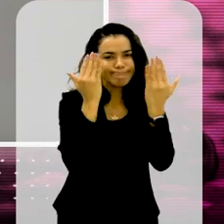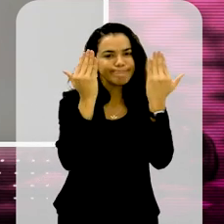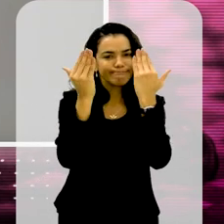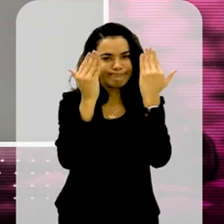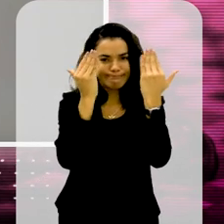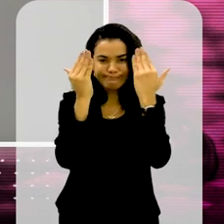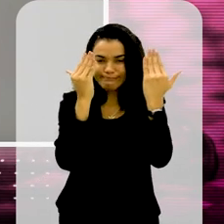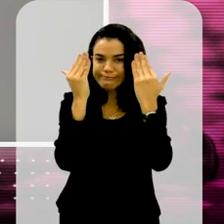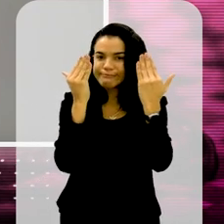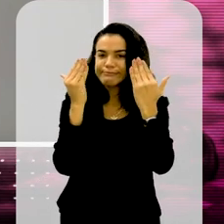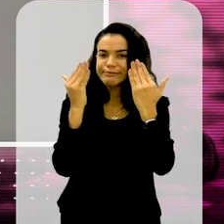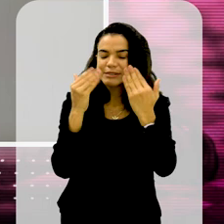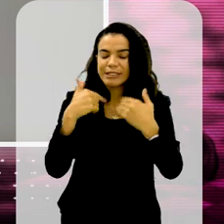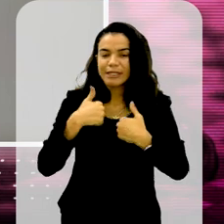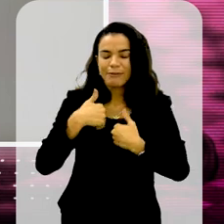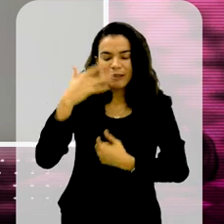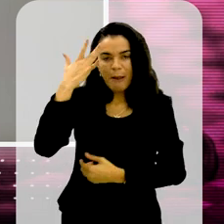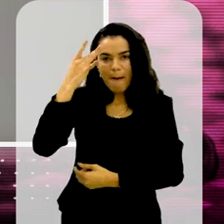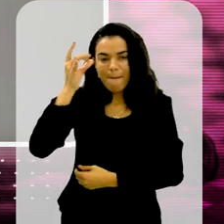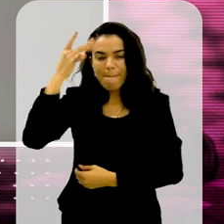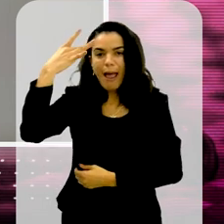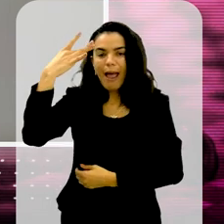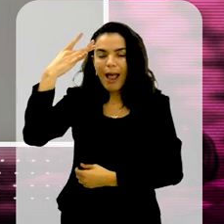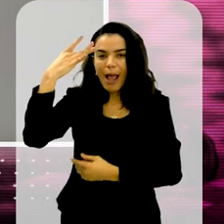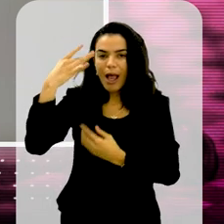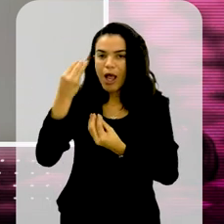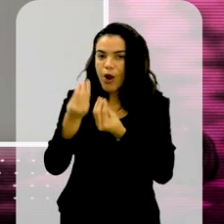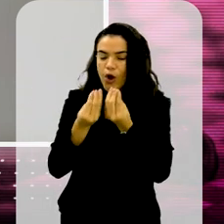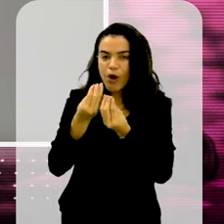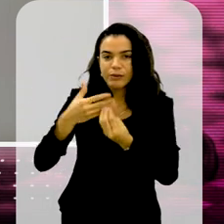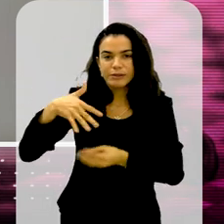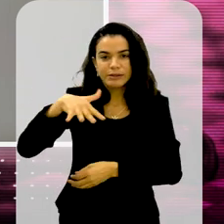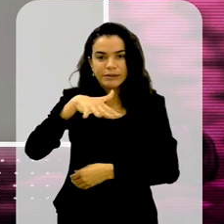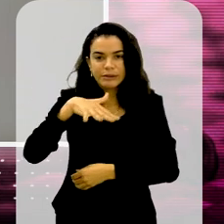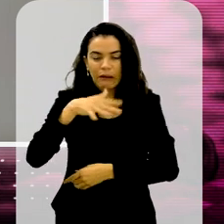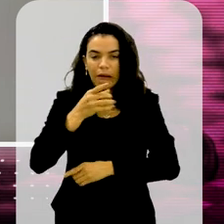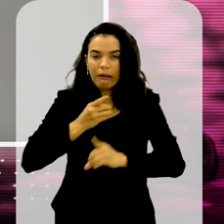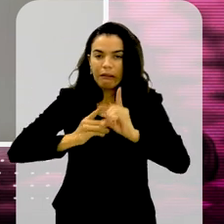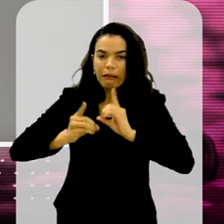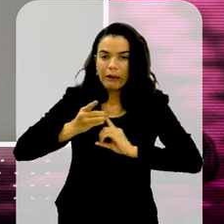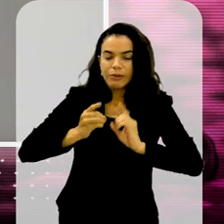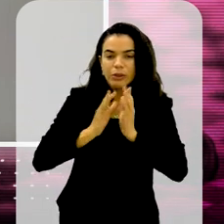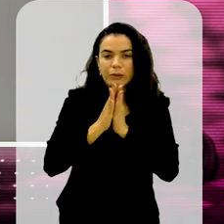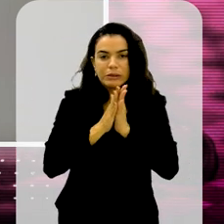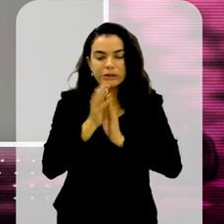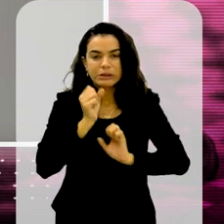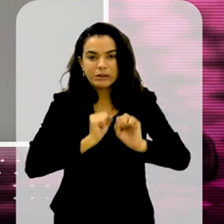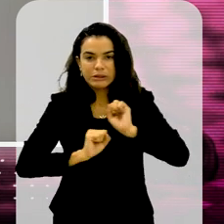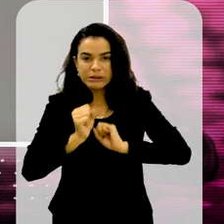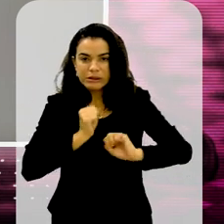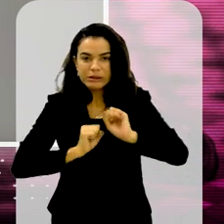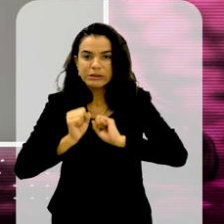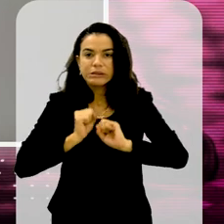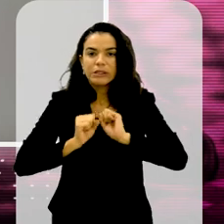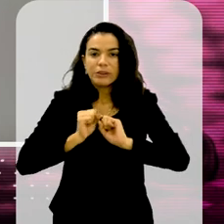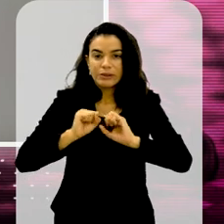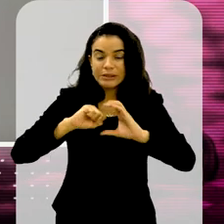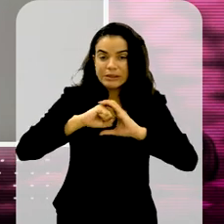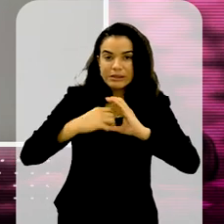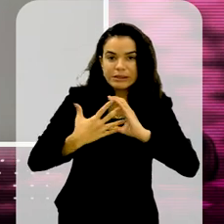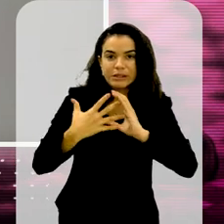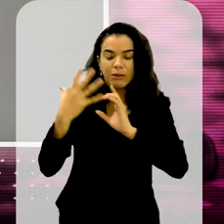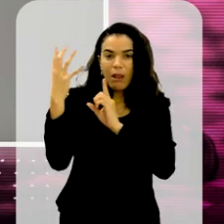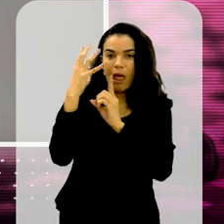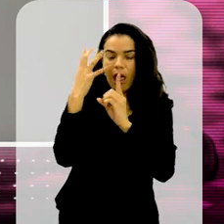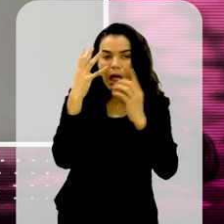psicológicos, acaba virando gatilho para situações de depressão, ansiedade, síndrome do pânico,